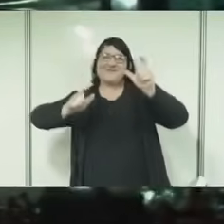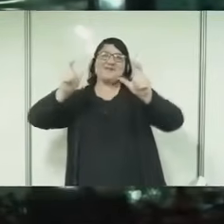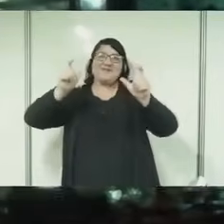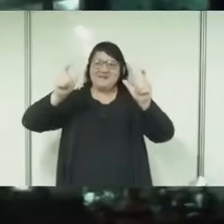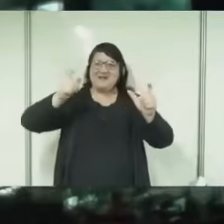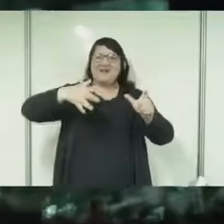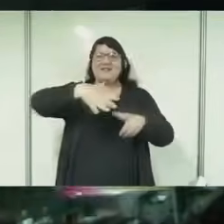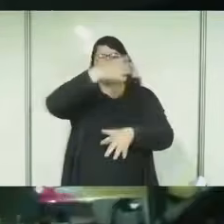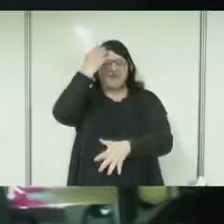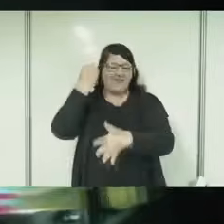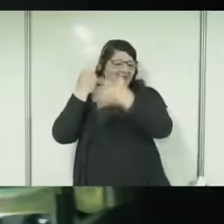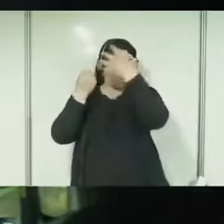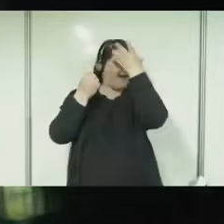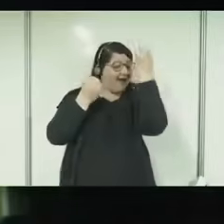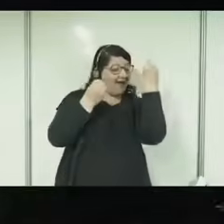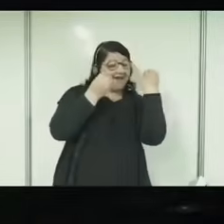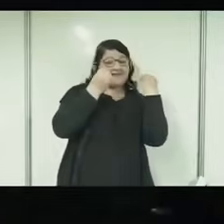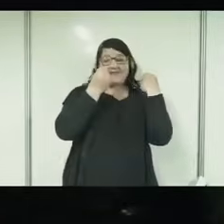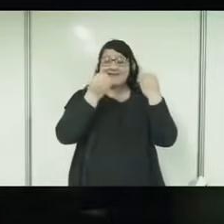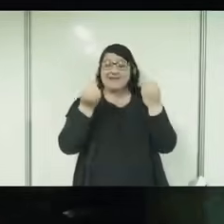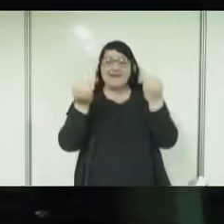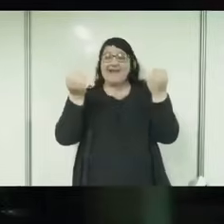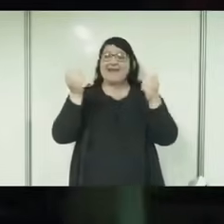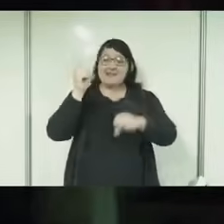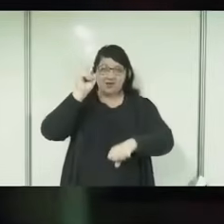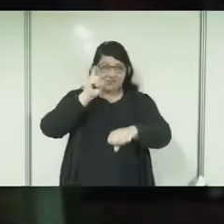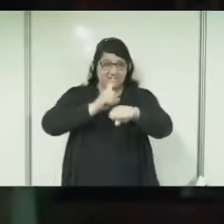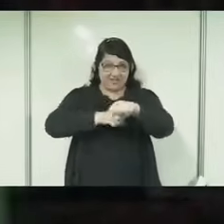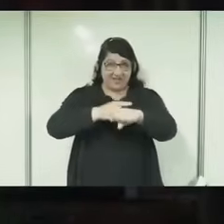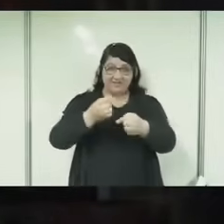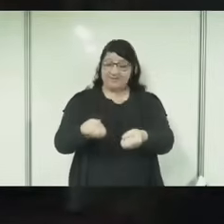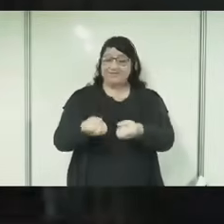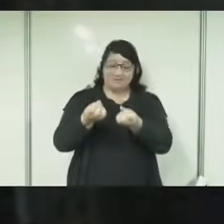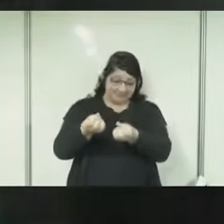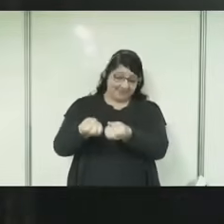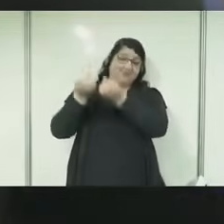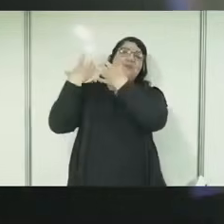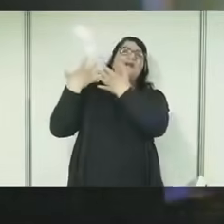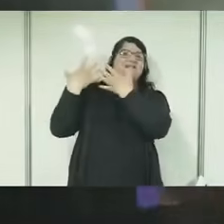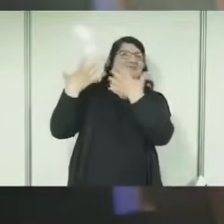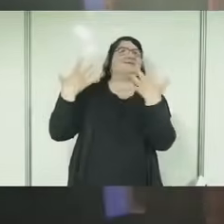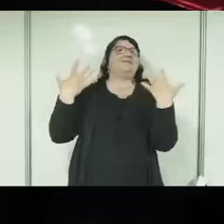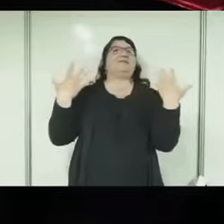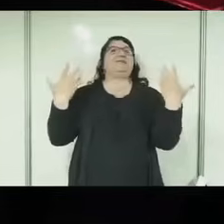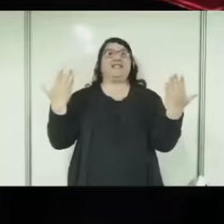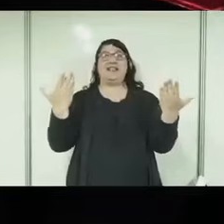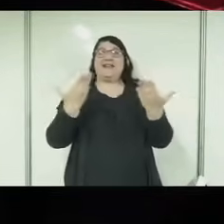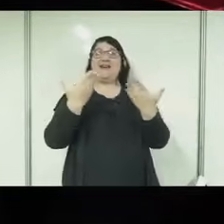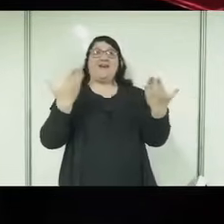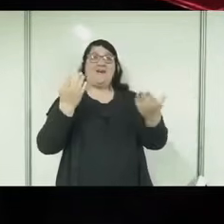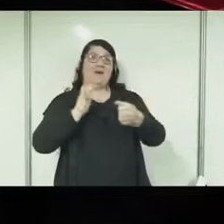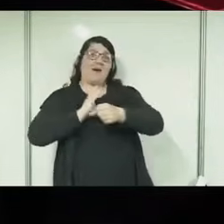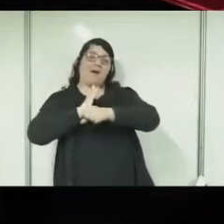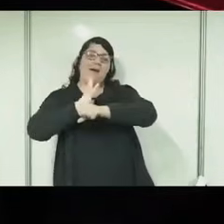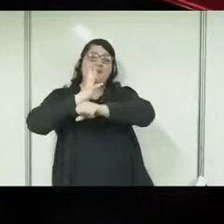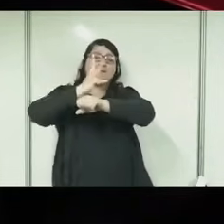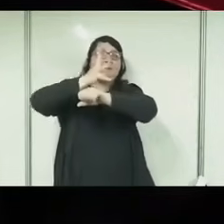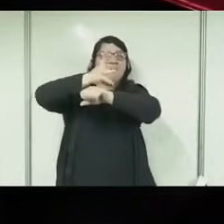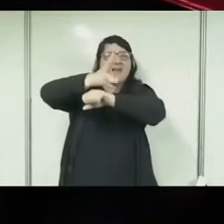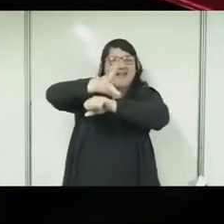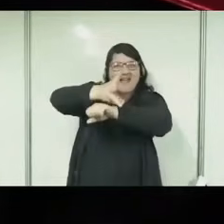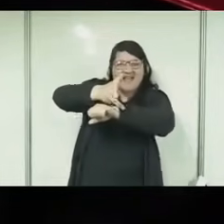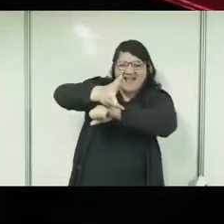esquece tudo e não vê o tempo passar. Na madrugada o